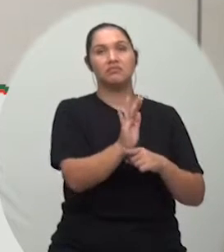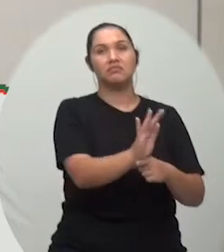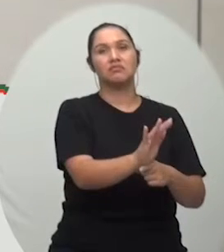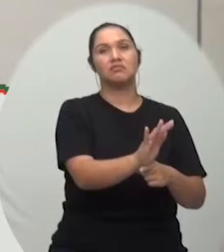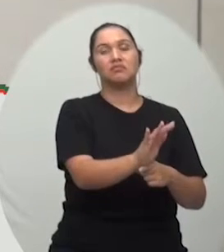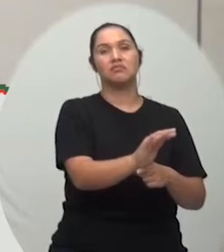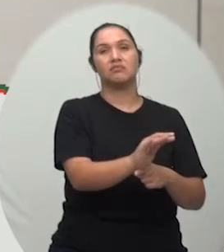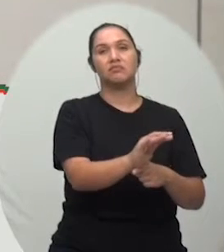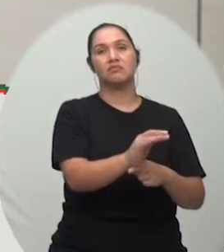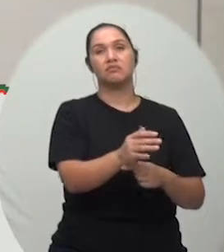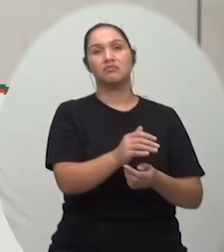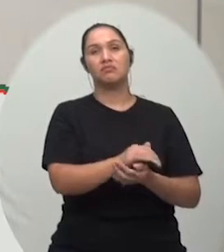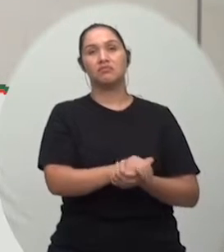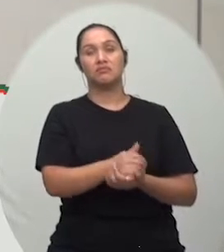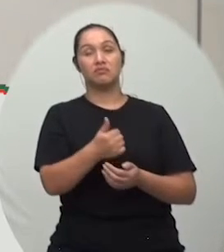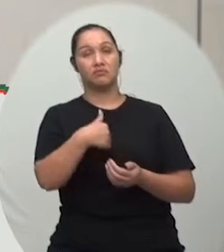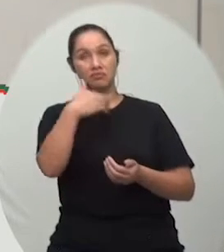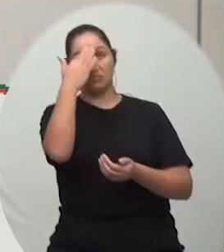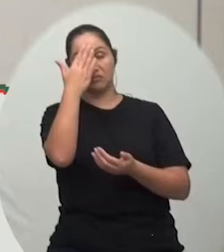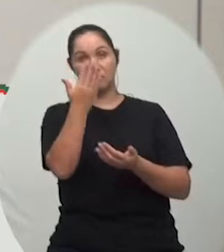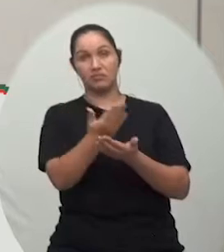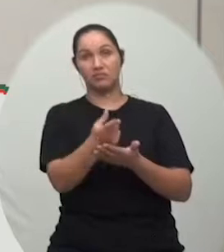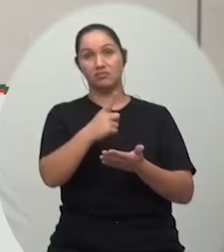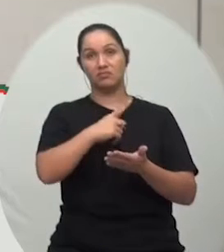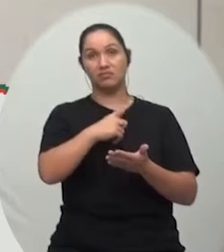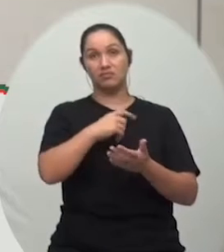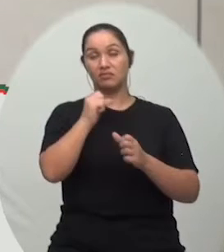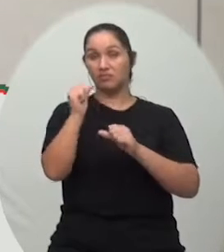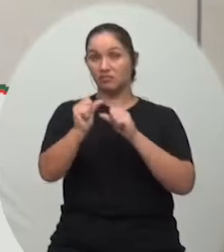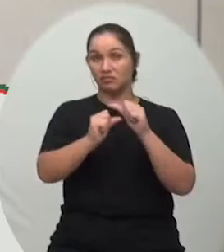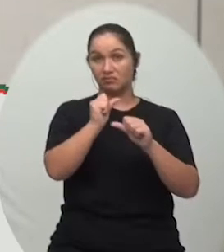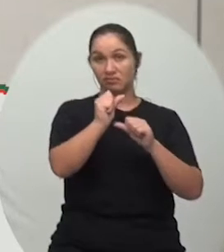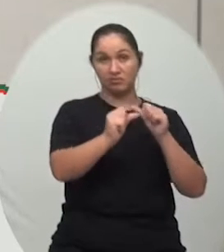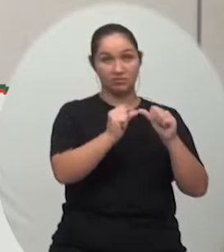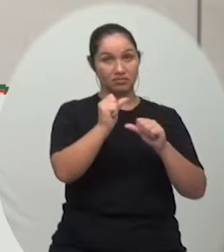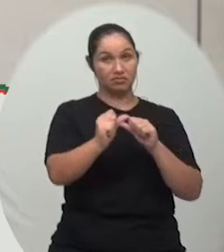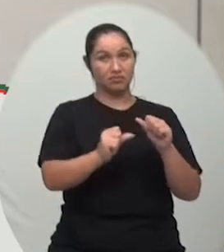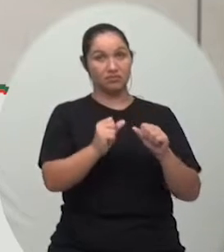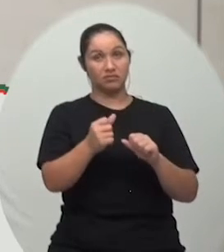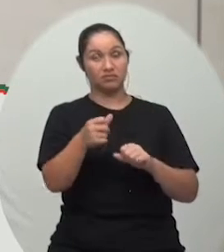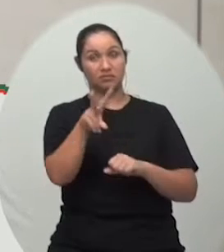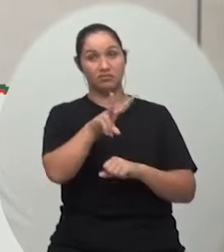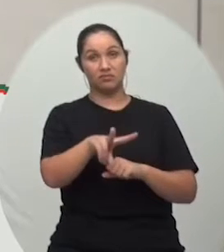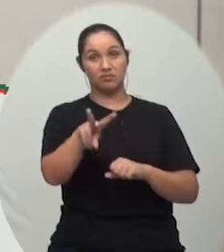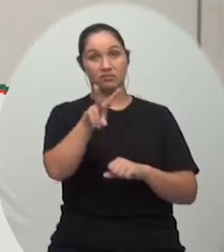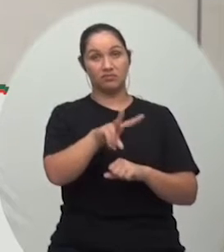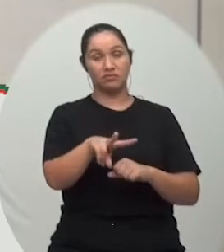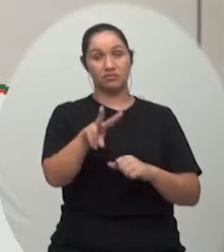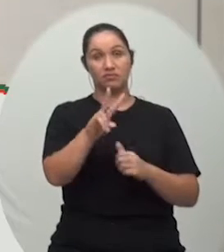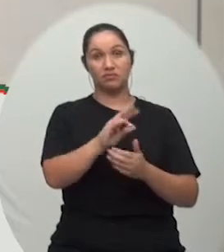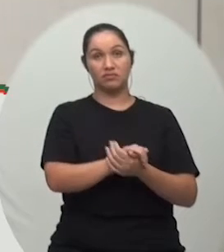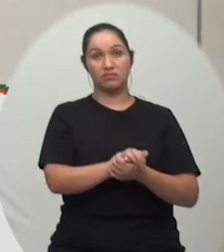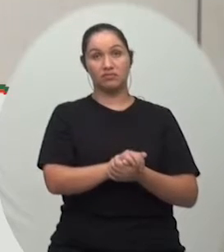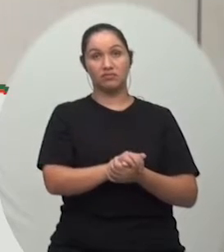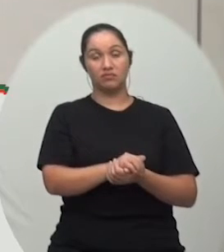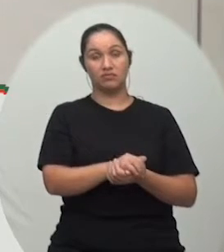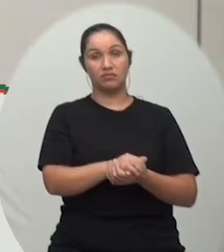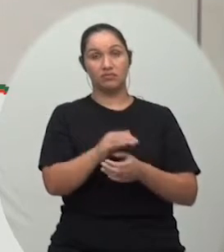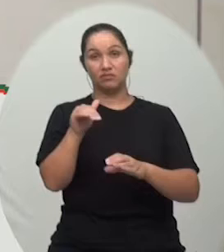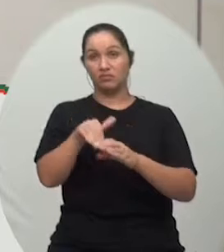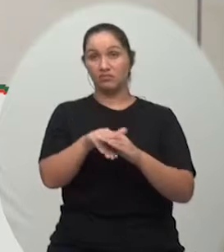próprio projeto, exatamente por esse item. Talvez o vereador, não sei, não começamos a